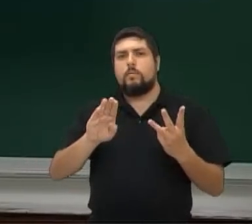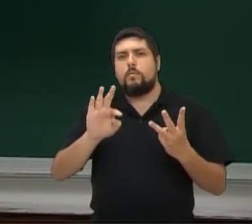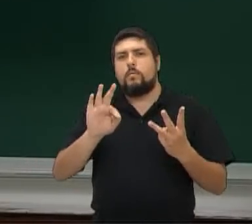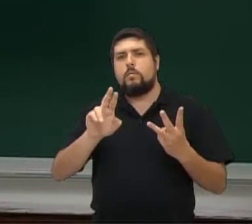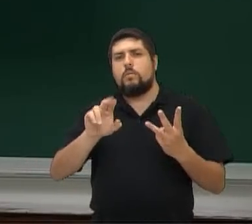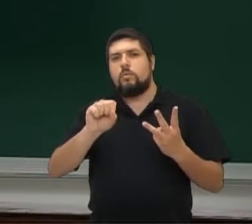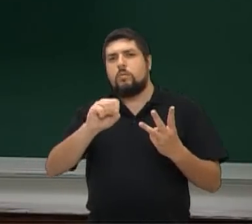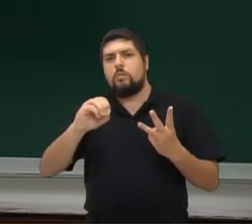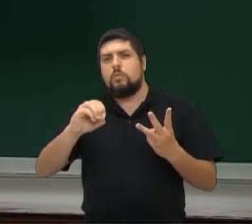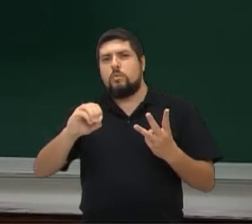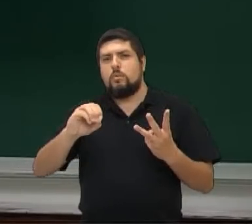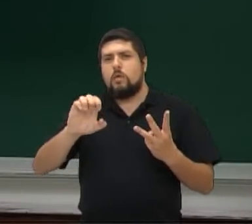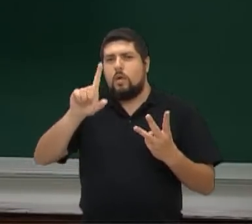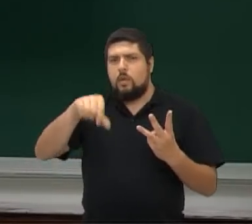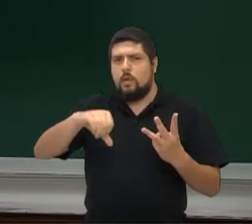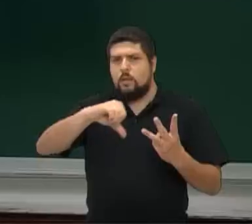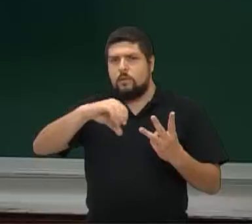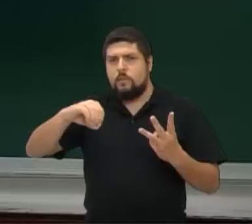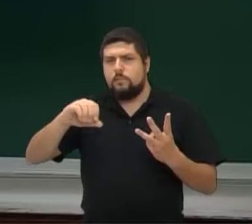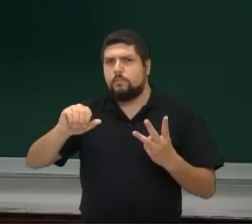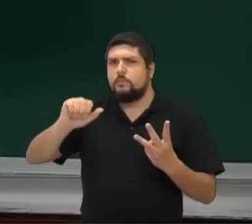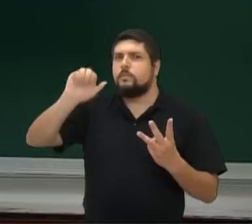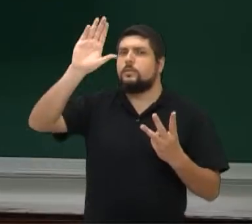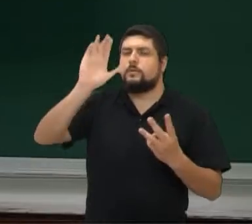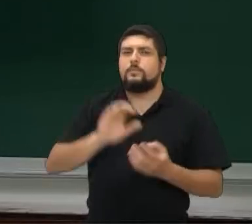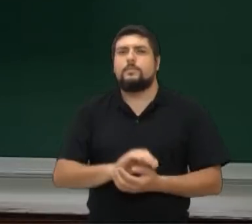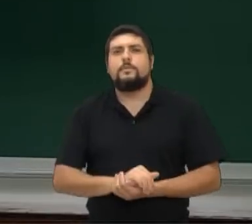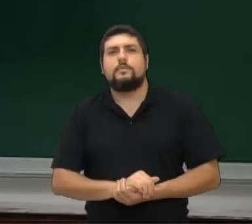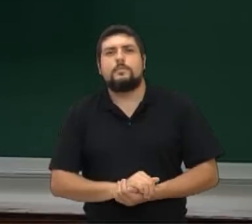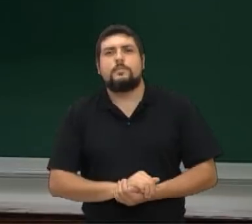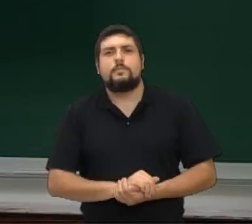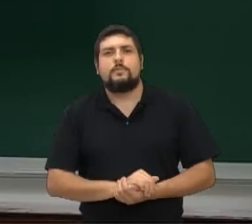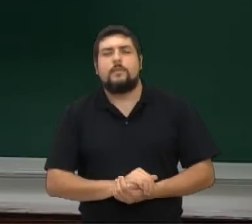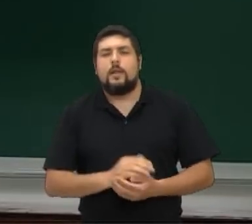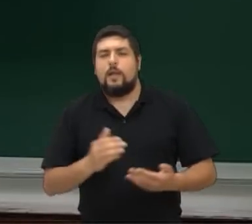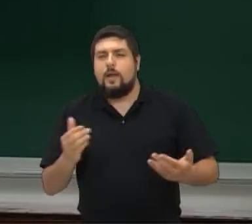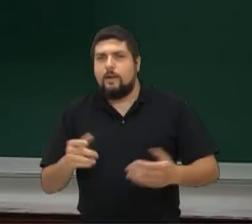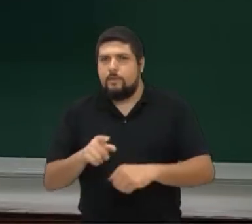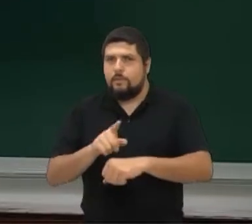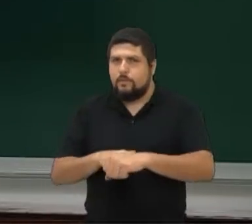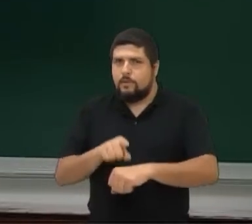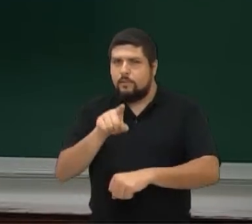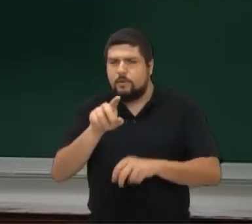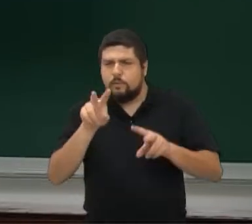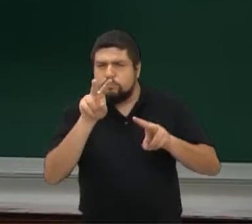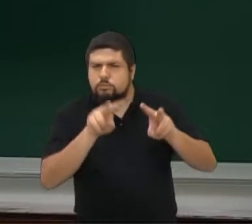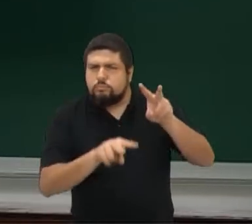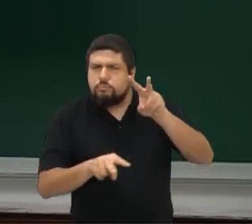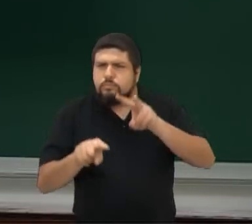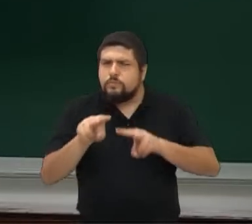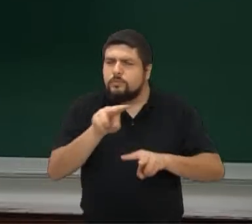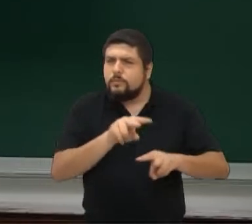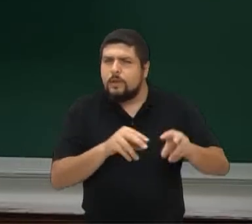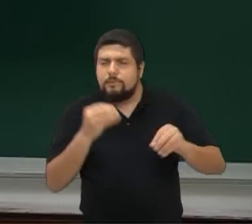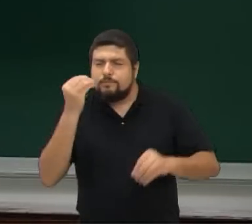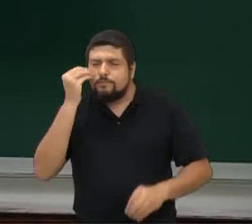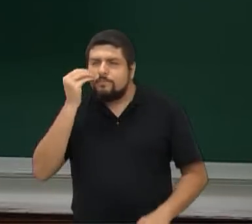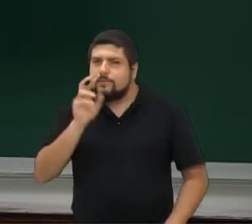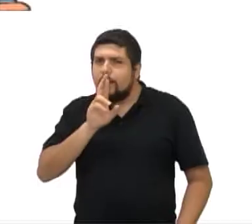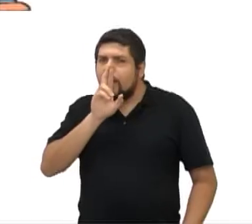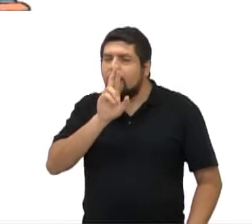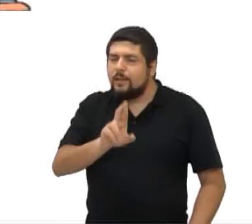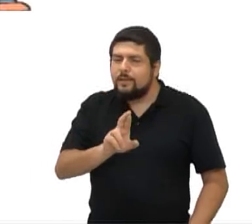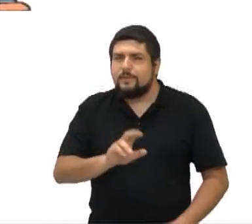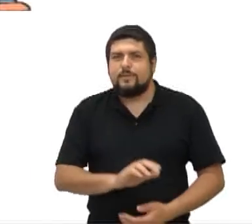ângulo maior que 90 graus. Então, a professora vai dar um tempinho para vocês tentarem resolver esse